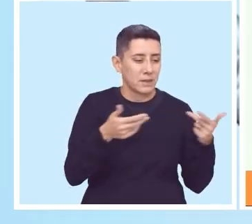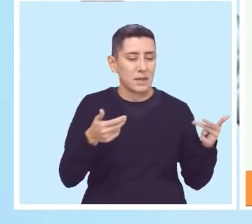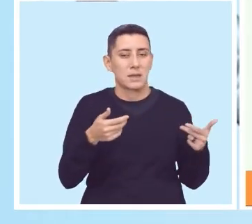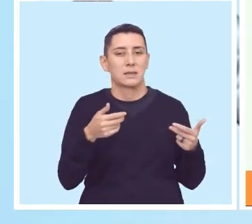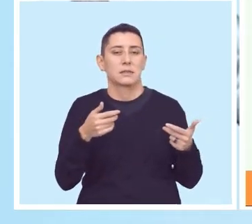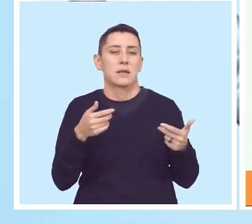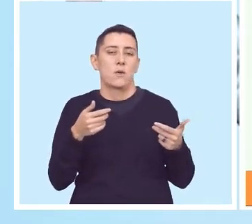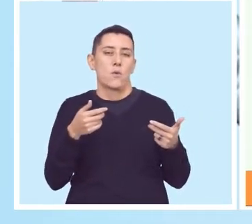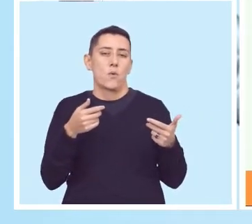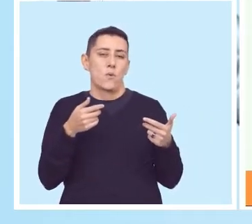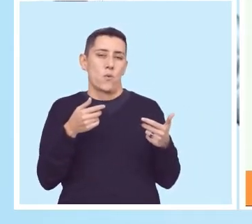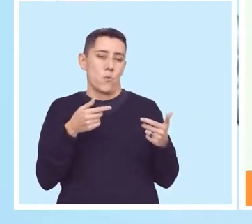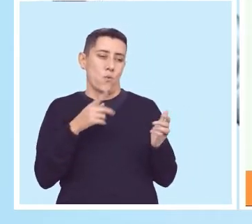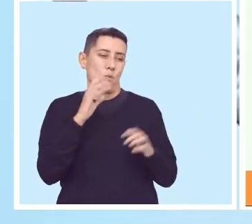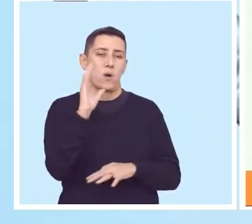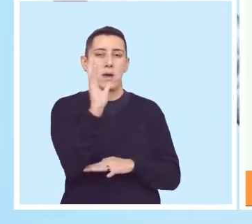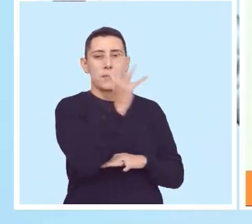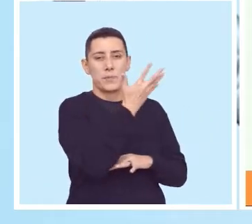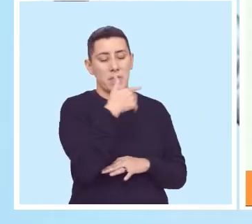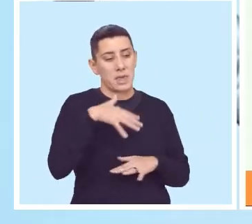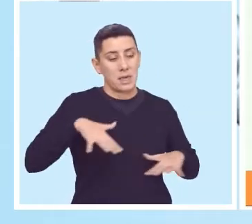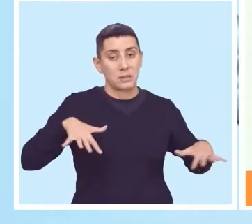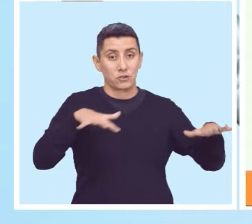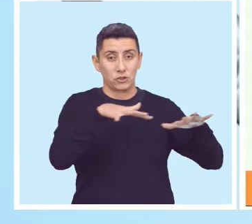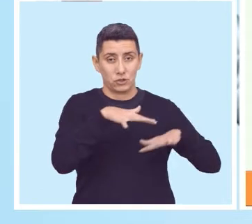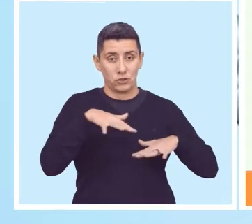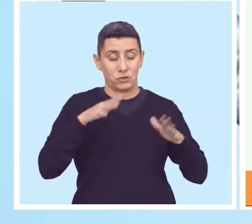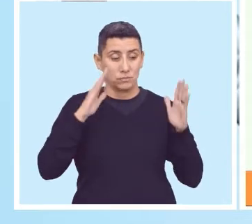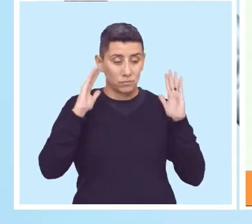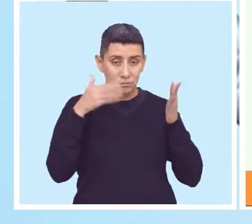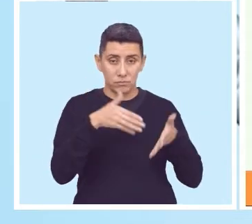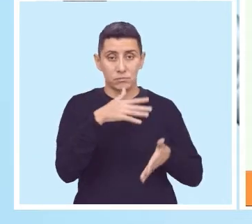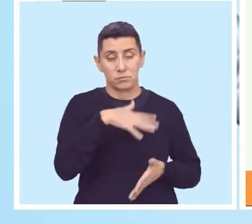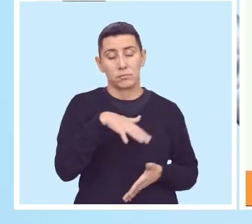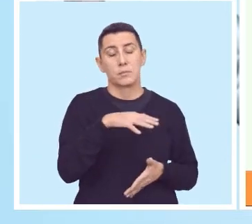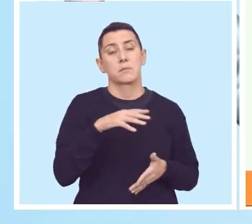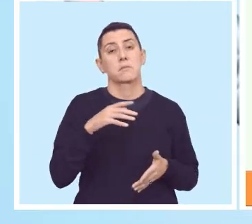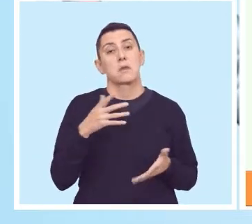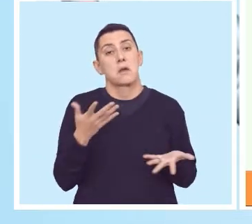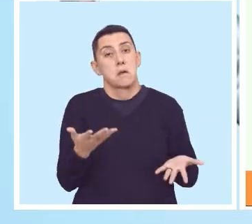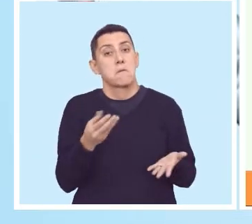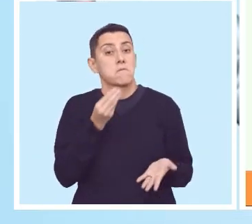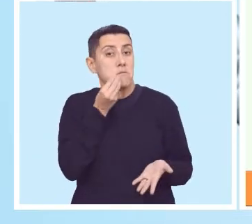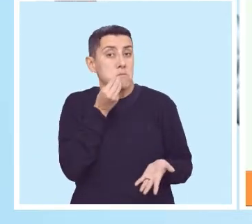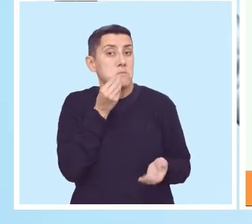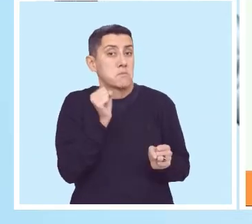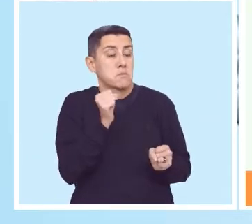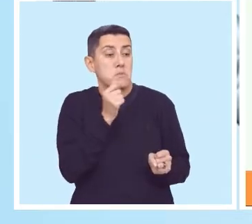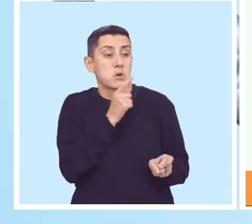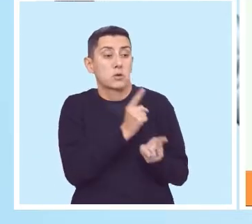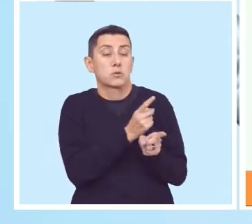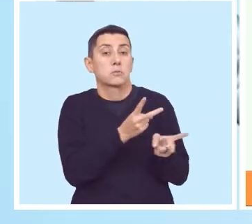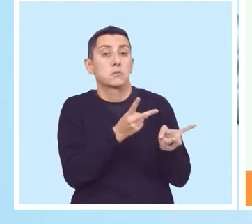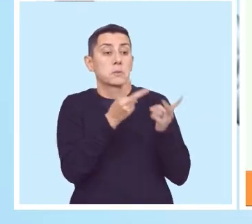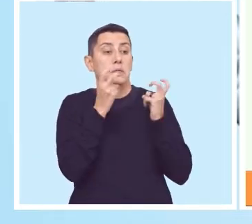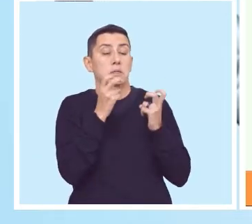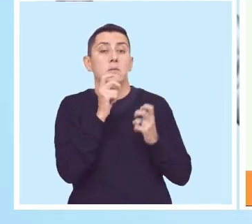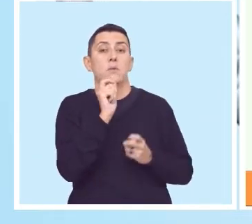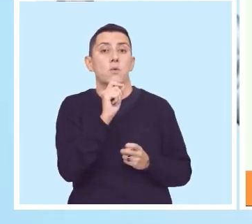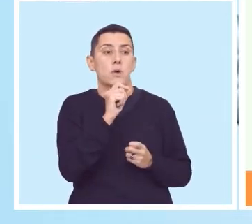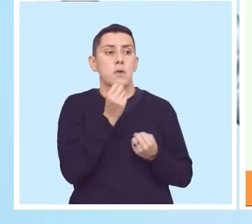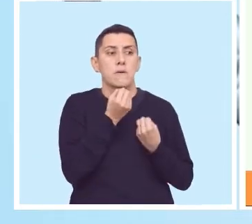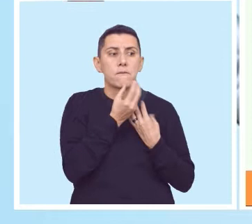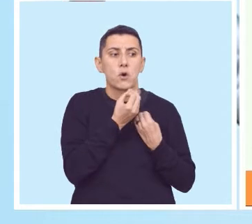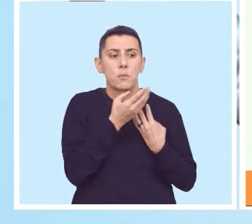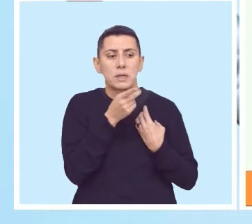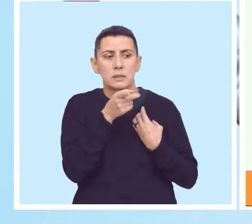florestais, as pessoas vinculadas a esses órgãos ambientais, de repente eles vão perceber, mas peraí, coloca essa informação aqui